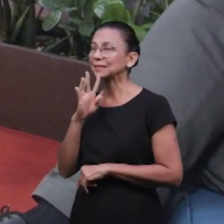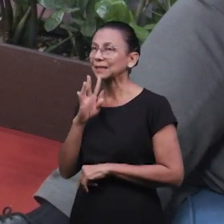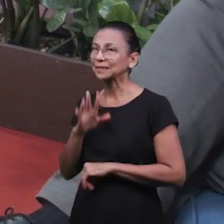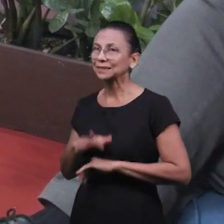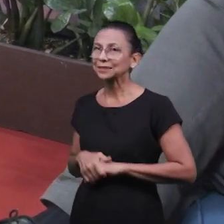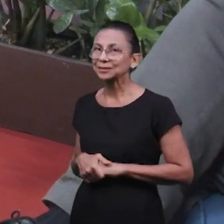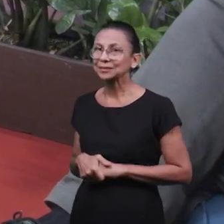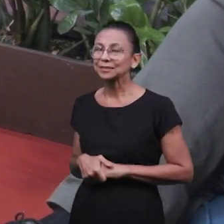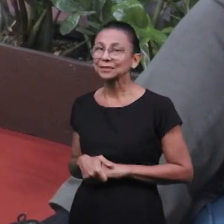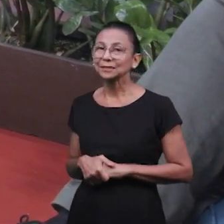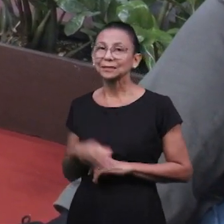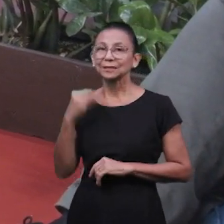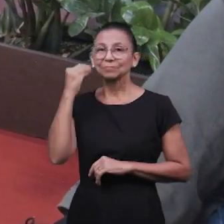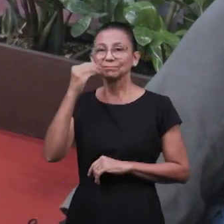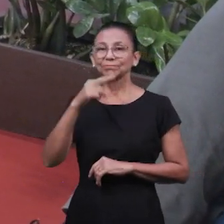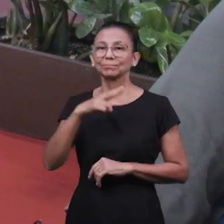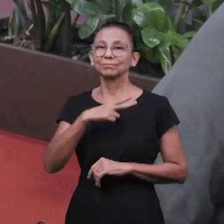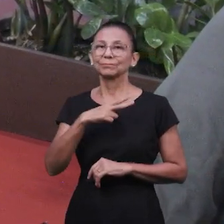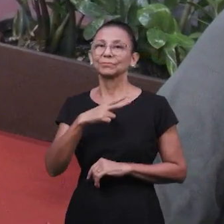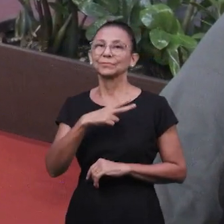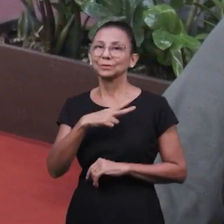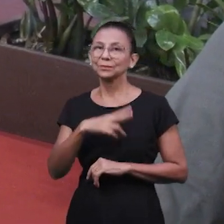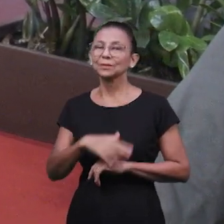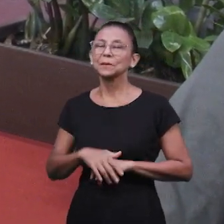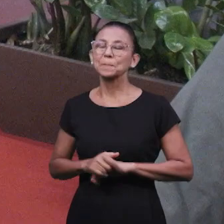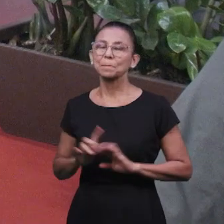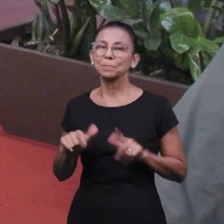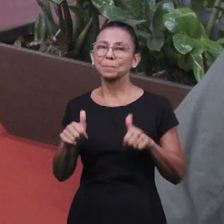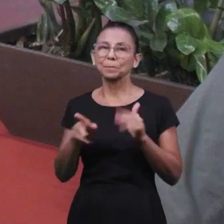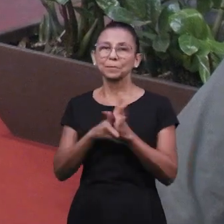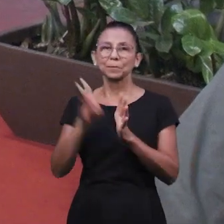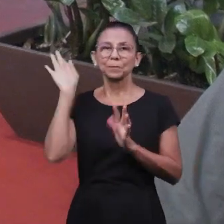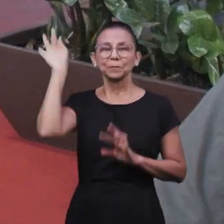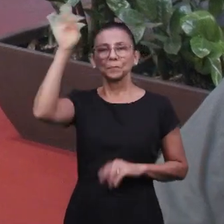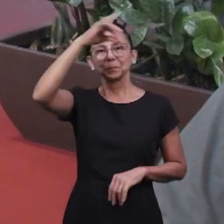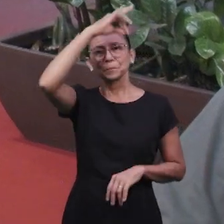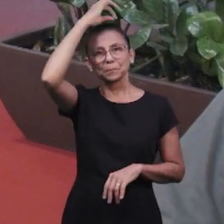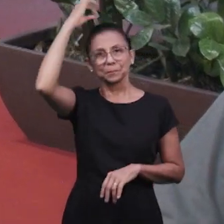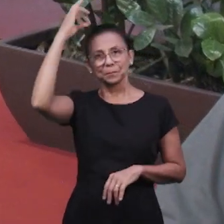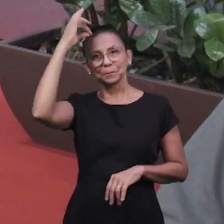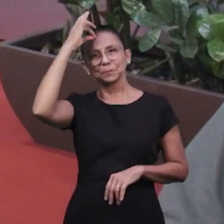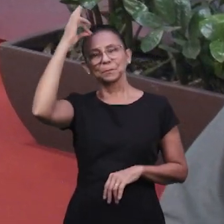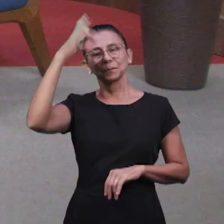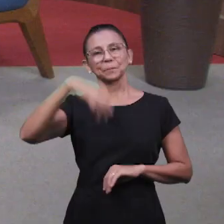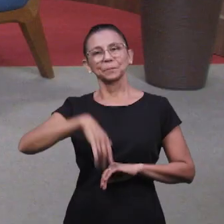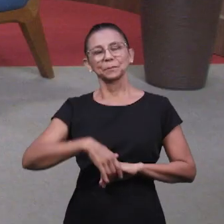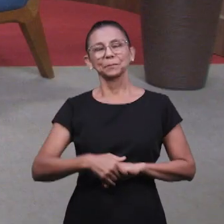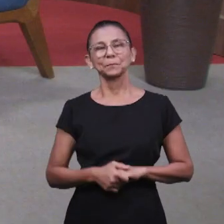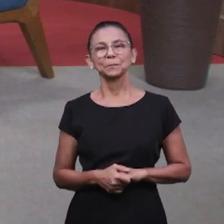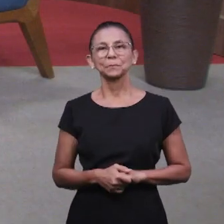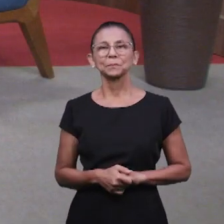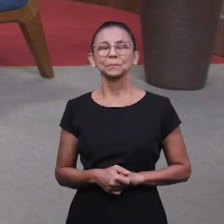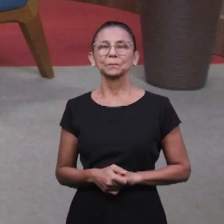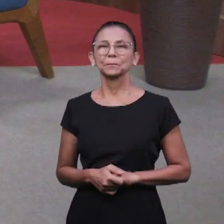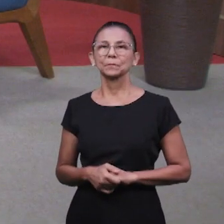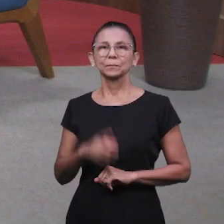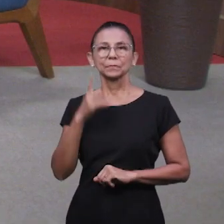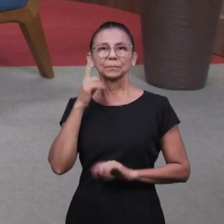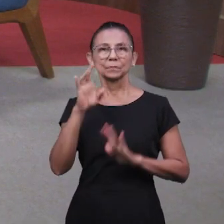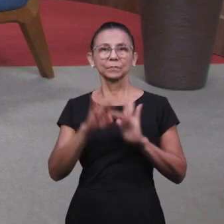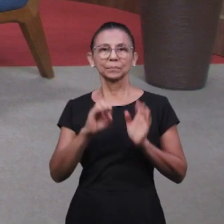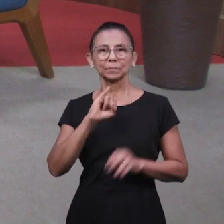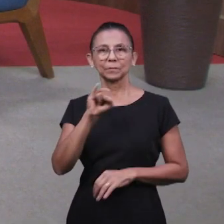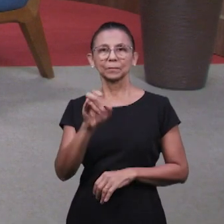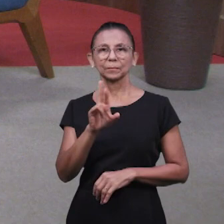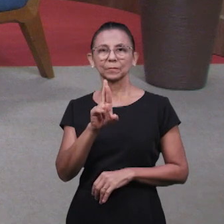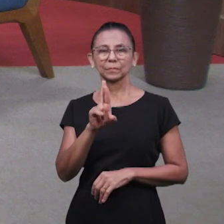Então, é preciso ter uma experiência individual com a ação, com a operação do Espírito Santo. Glória a Jesus. Vamos ler um texto que